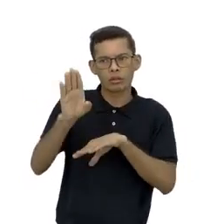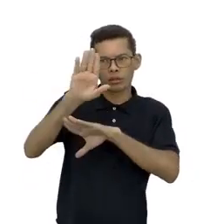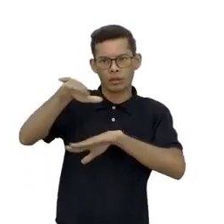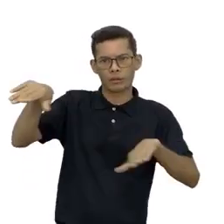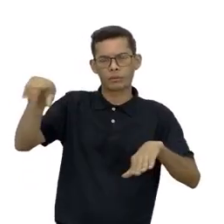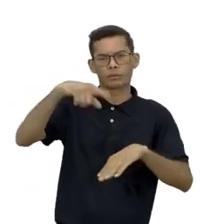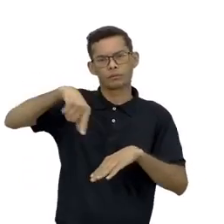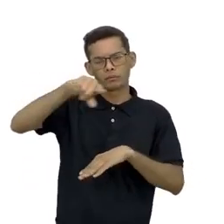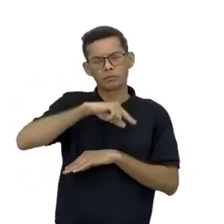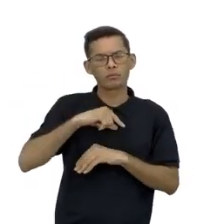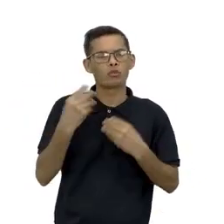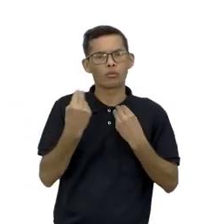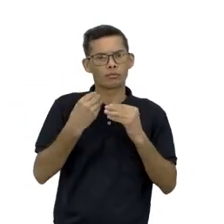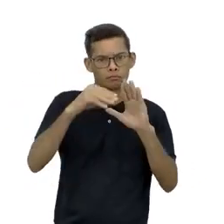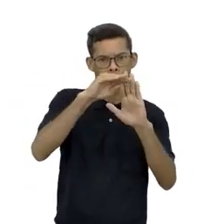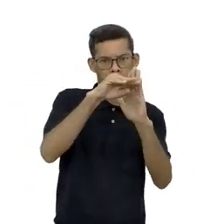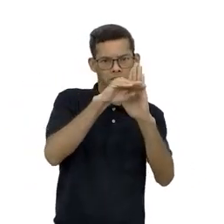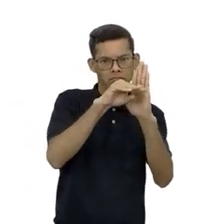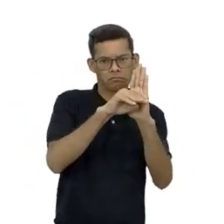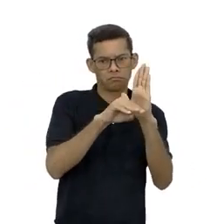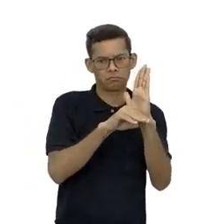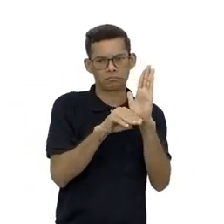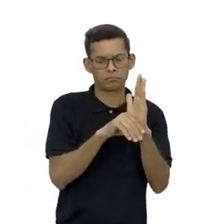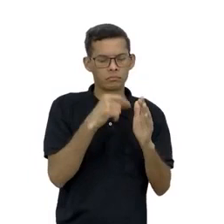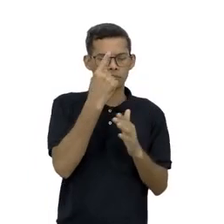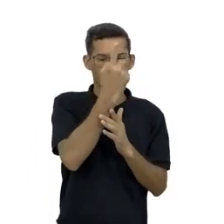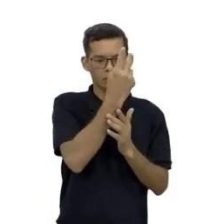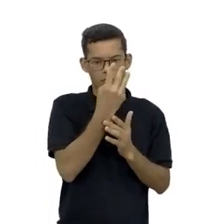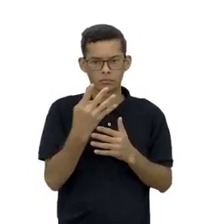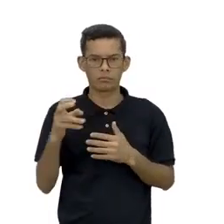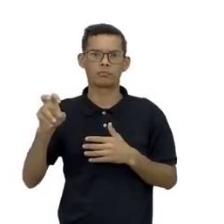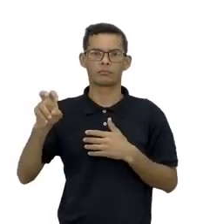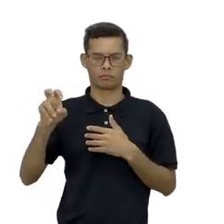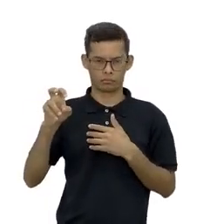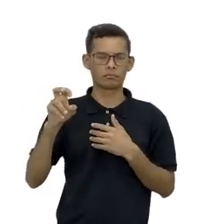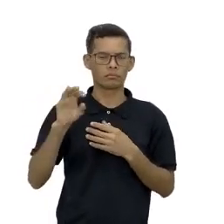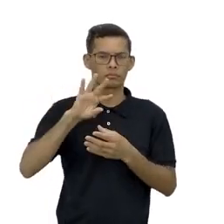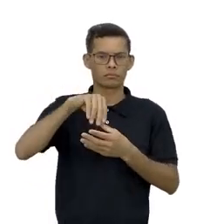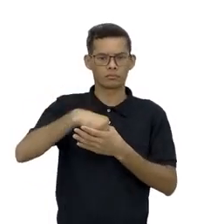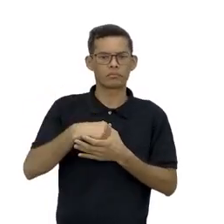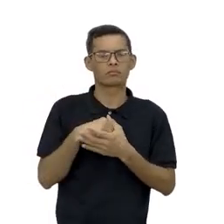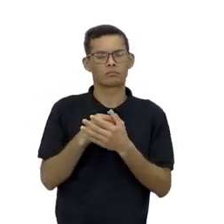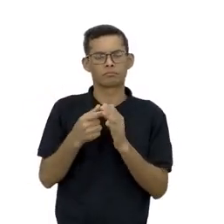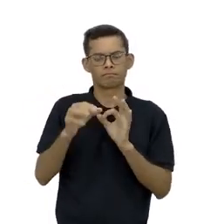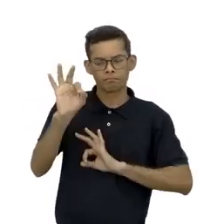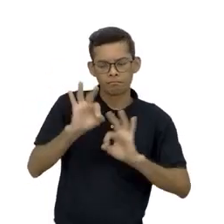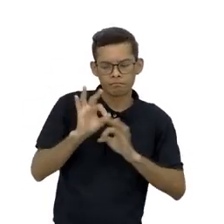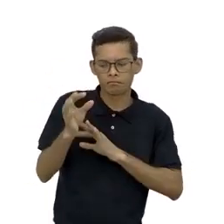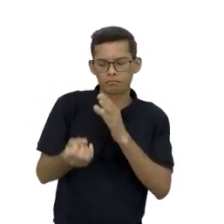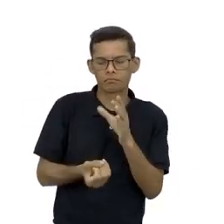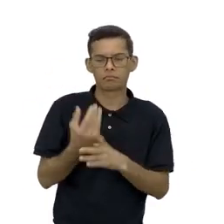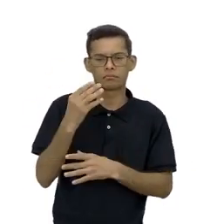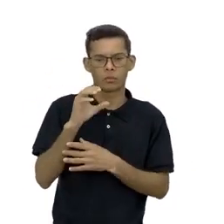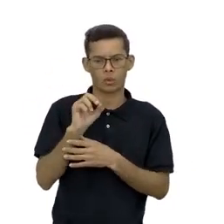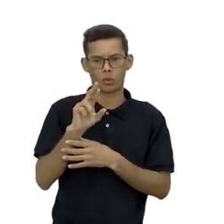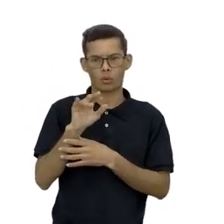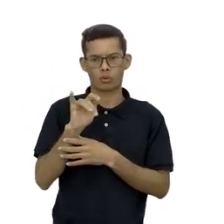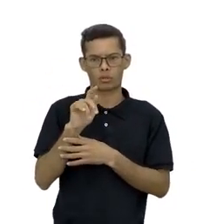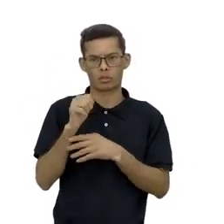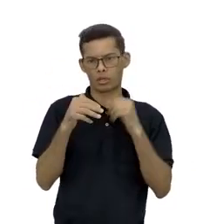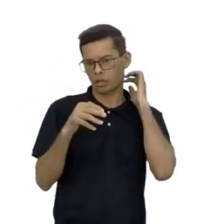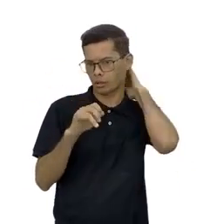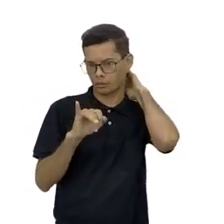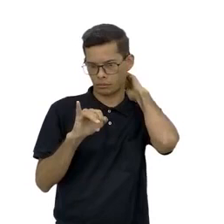seguir o passo a passo demonstrado pelas ilustrações e a confeccionar o origami.